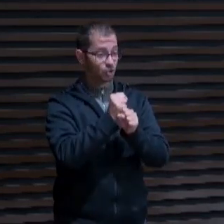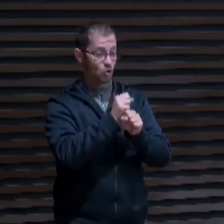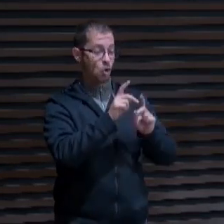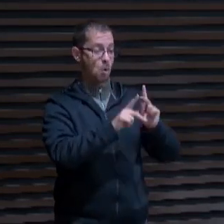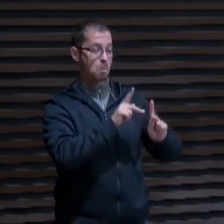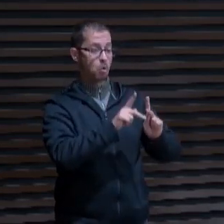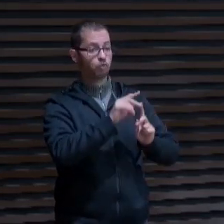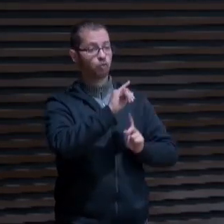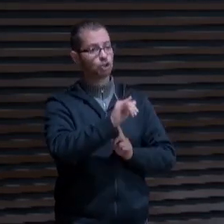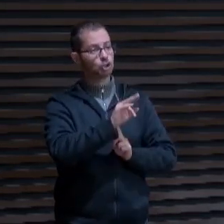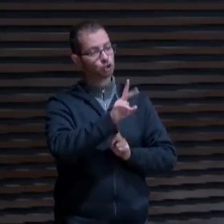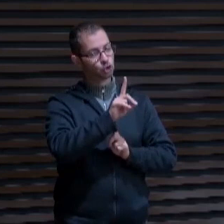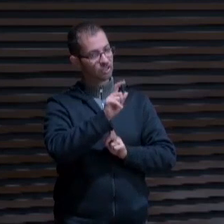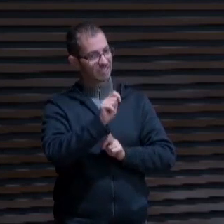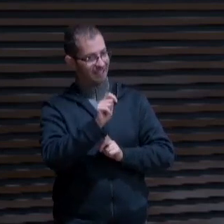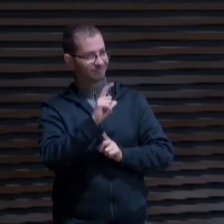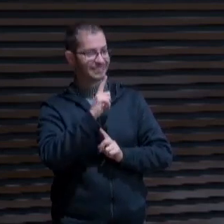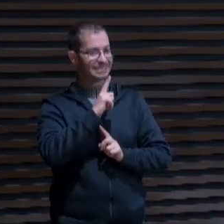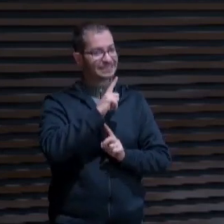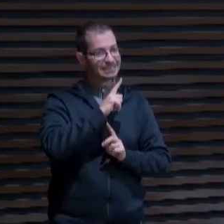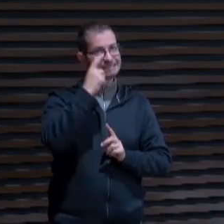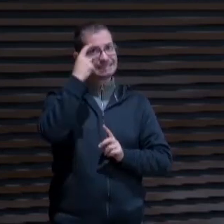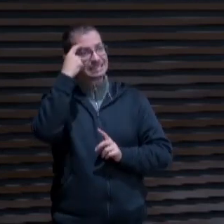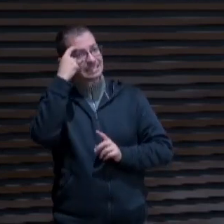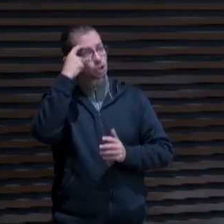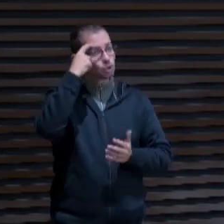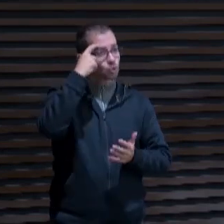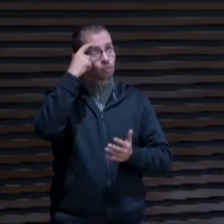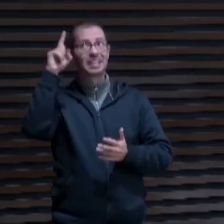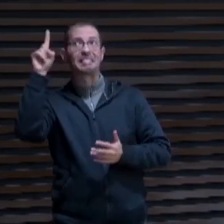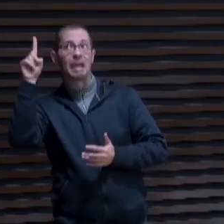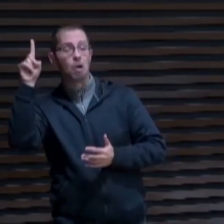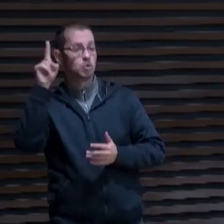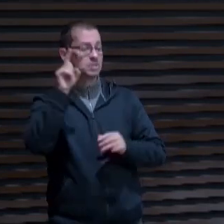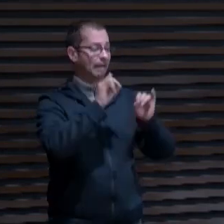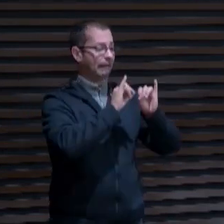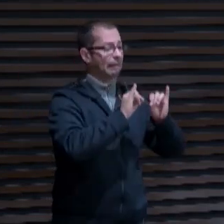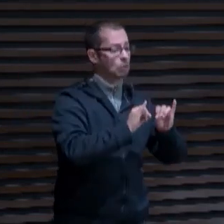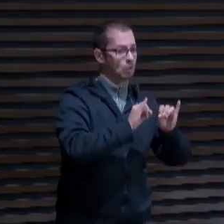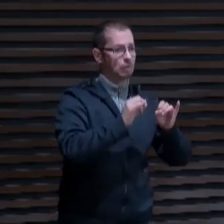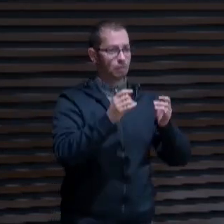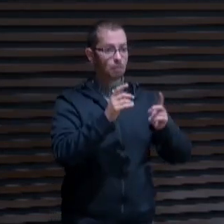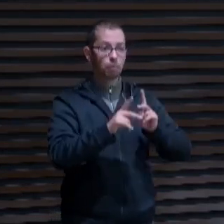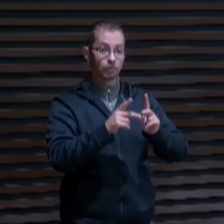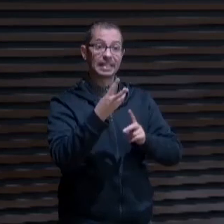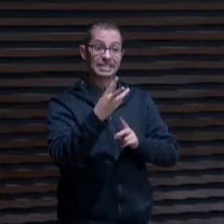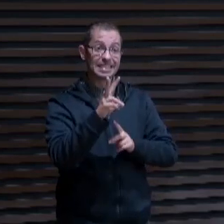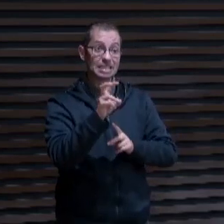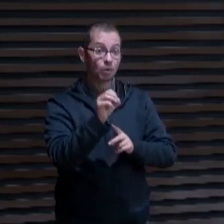vacilou entre Deus e os ídolos. E alguns reis, eles se destacaram por fazer algumas